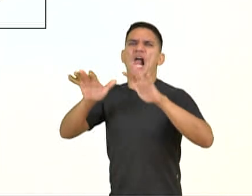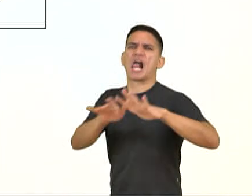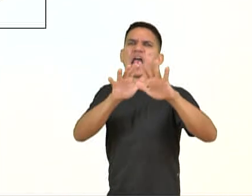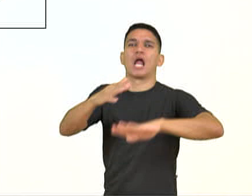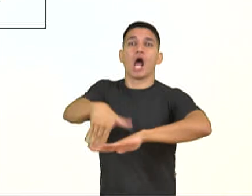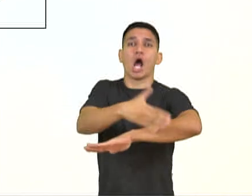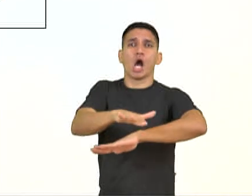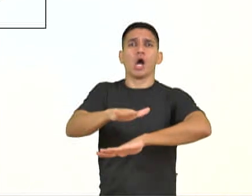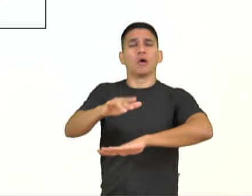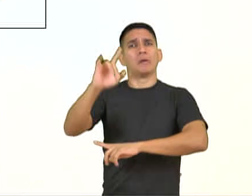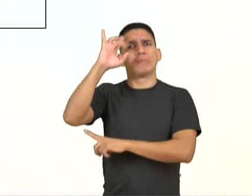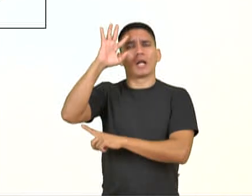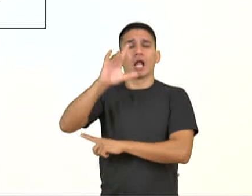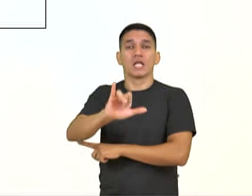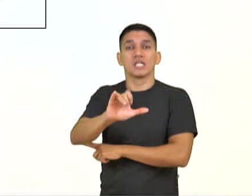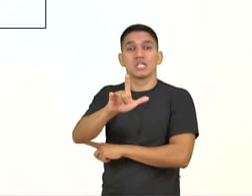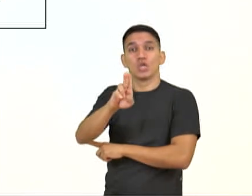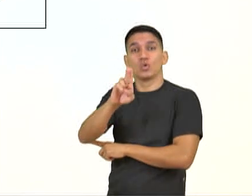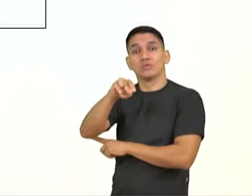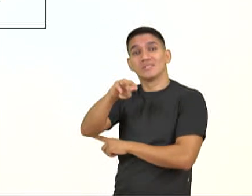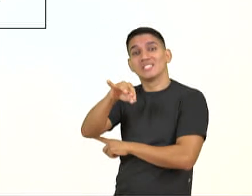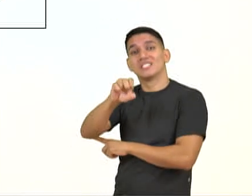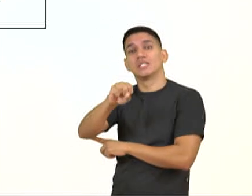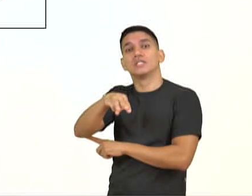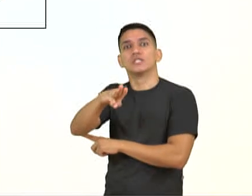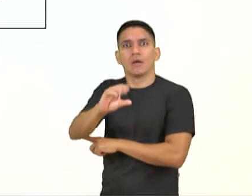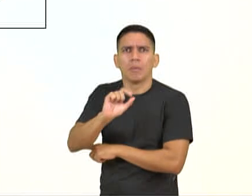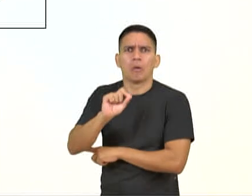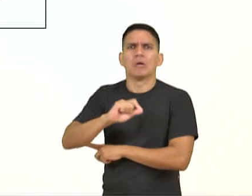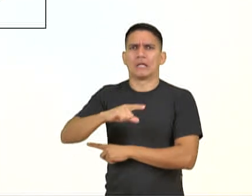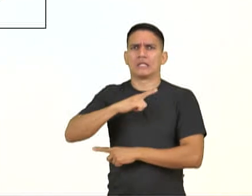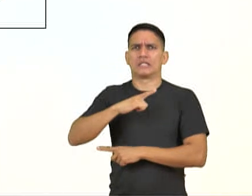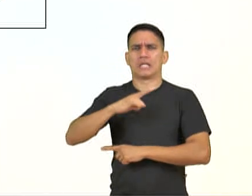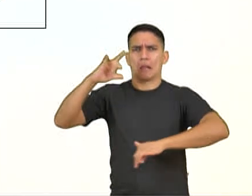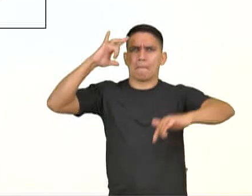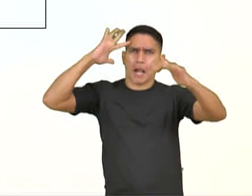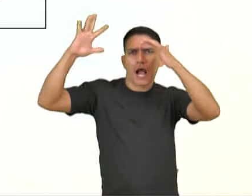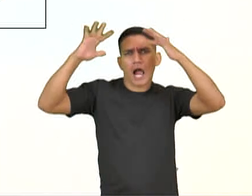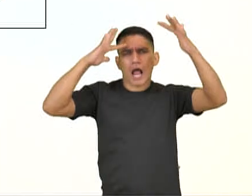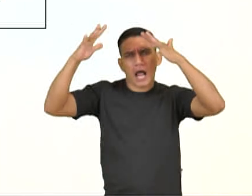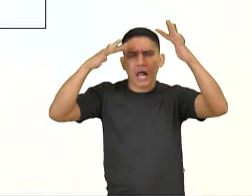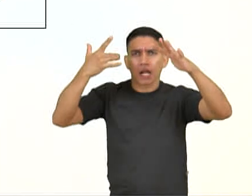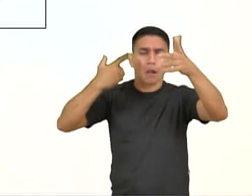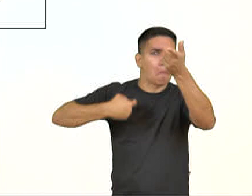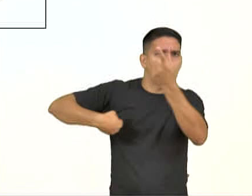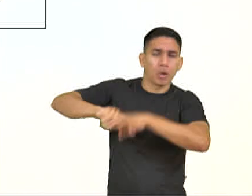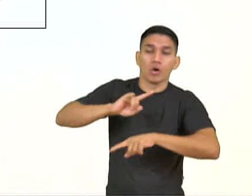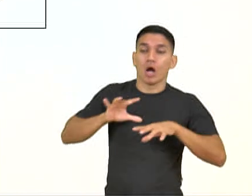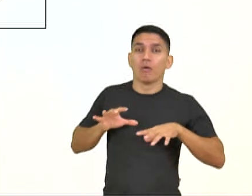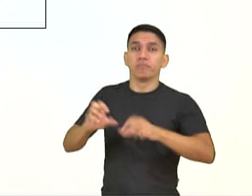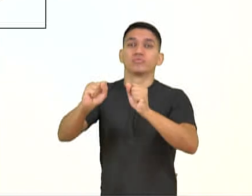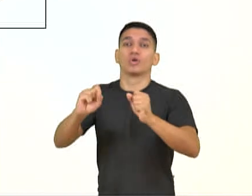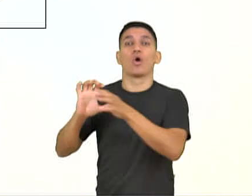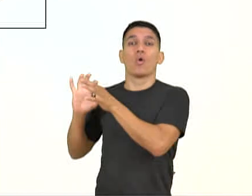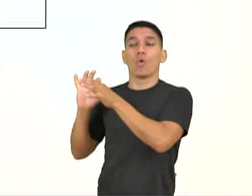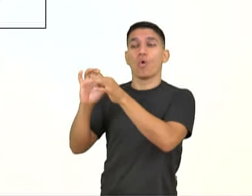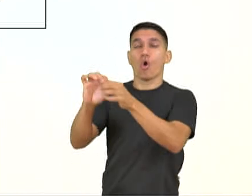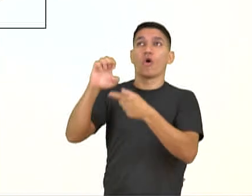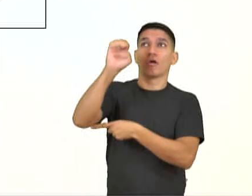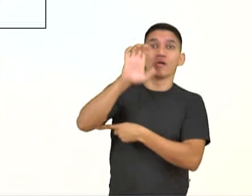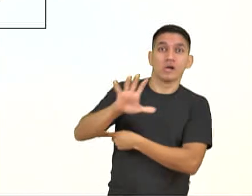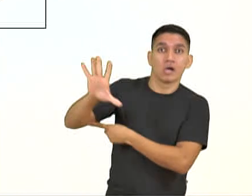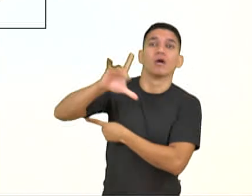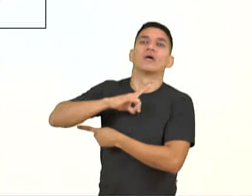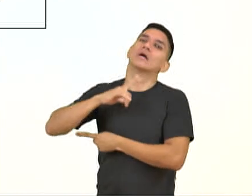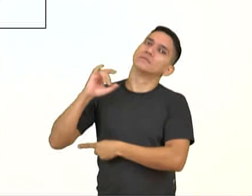ideais iluministas, o iluminismo, que era um movimento filosófico que tomou conta ali do contexto europeu, que vai